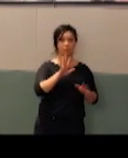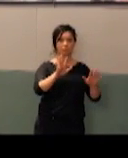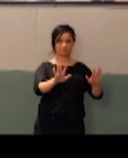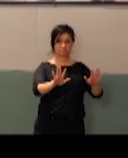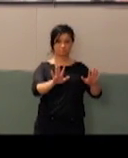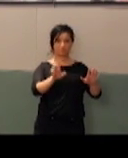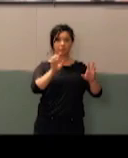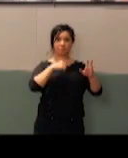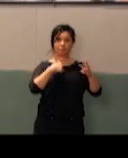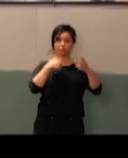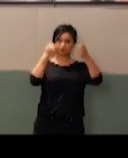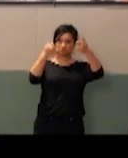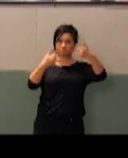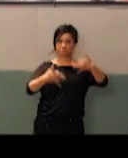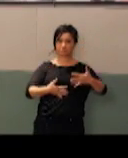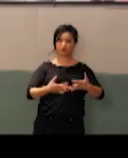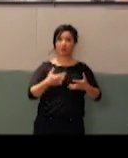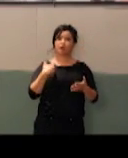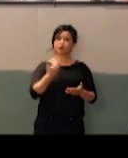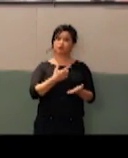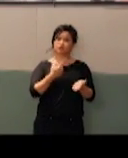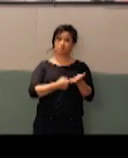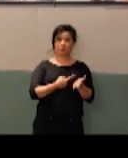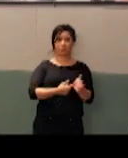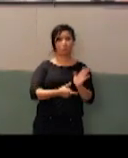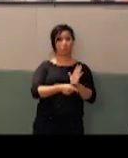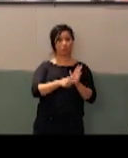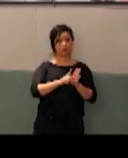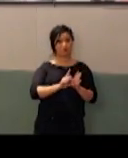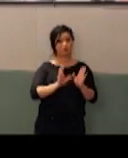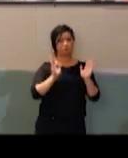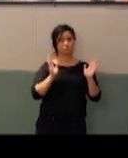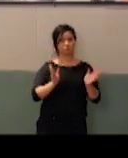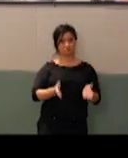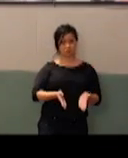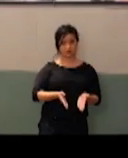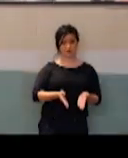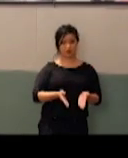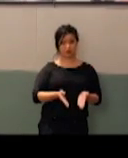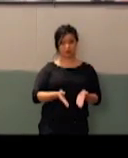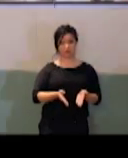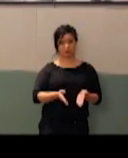explicar o que foi acordado, com licença, só um minutinho, com os assessores.